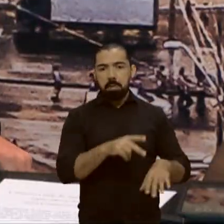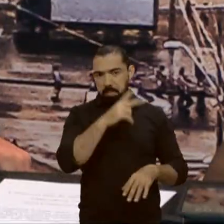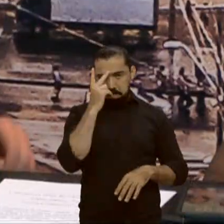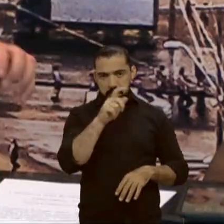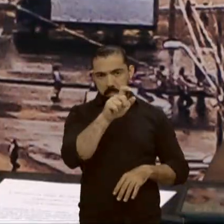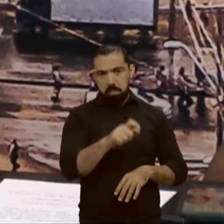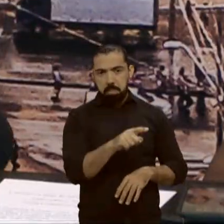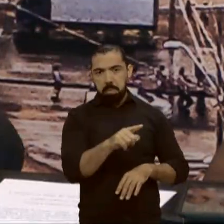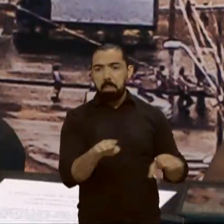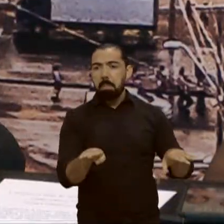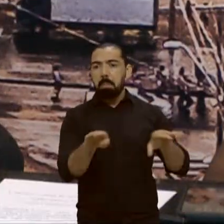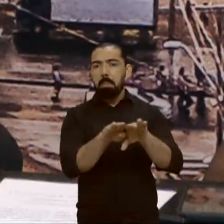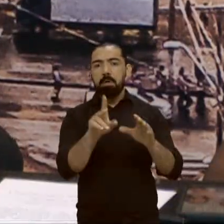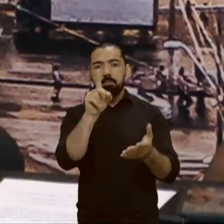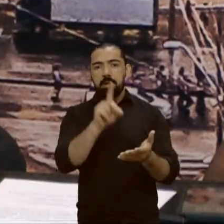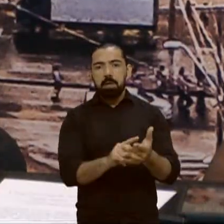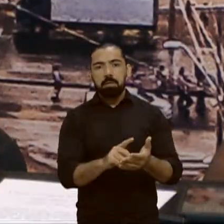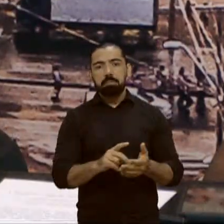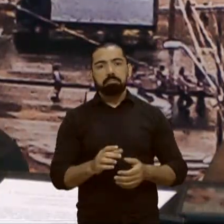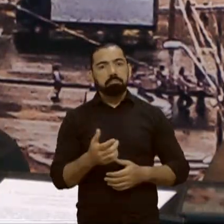posição de igualdade com